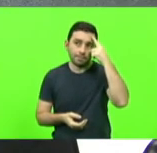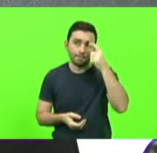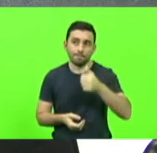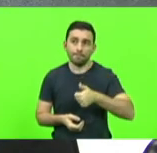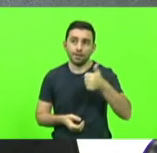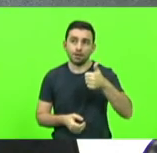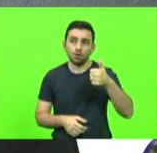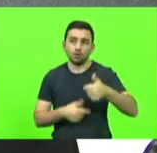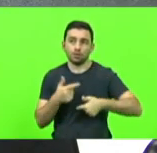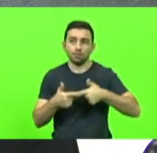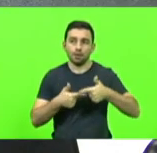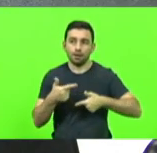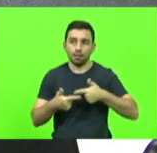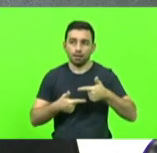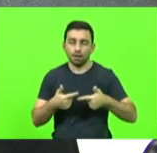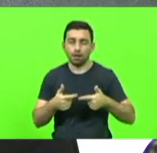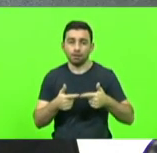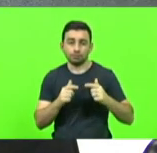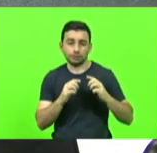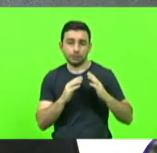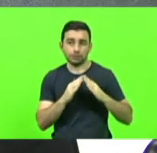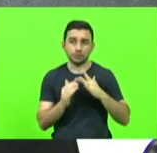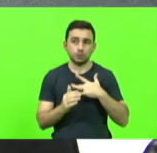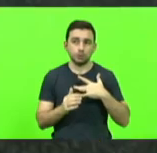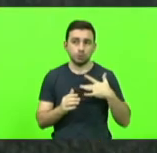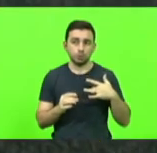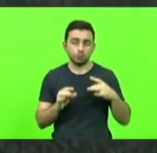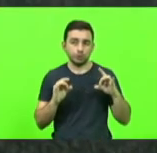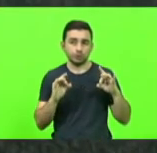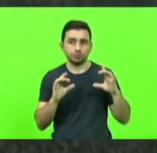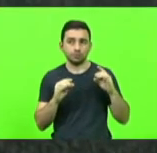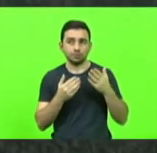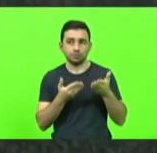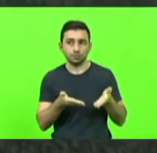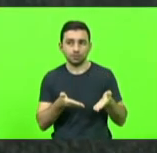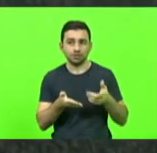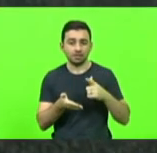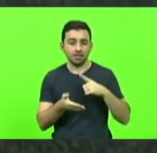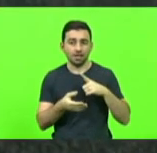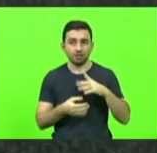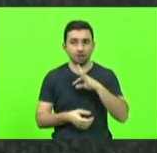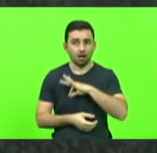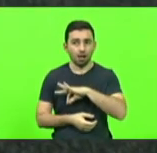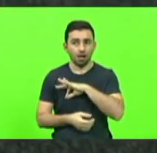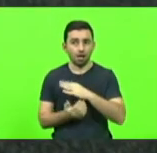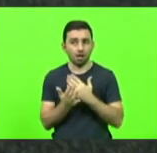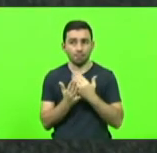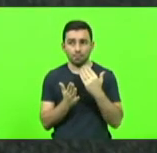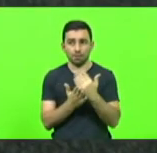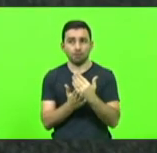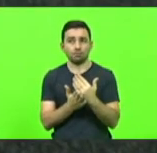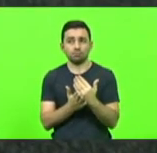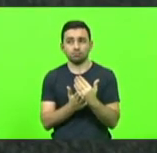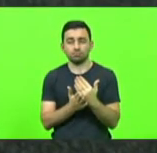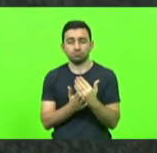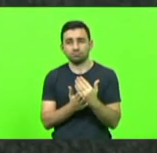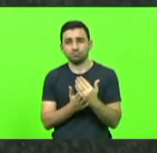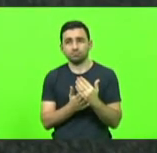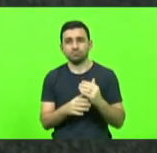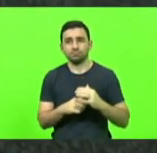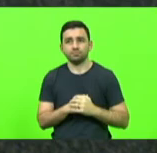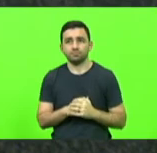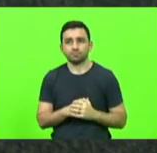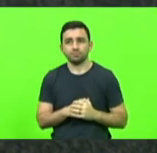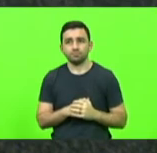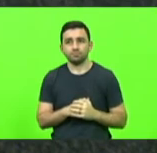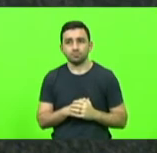atuar numa clínica, num consultório, onde ele vai ter um retorno financeiro muito maior, e